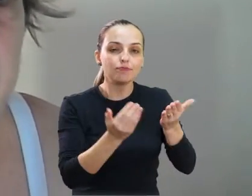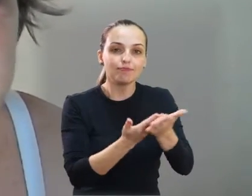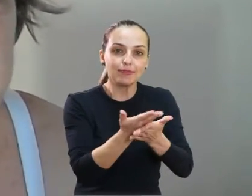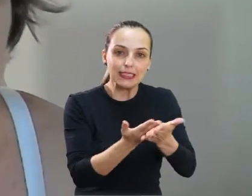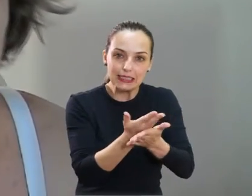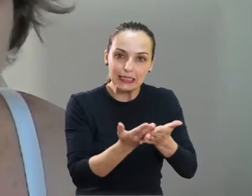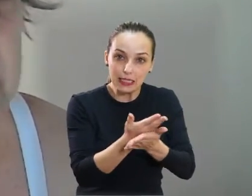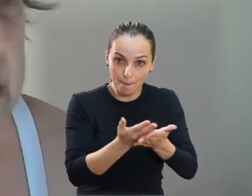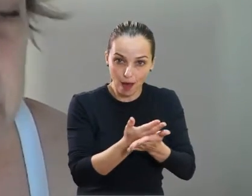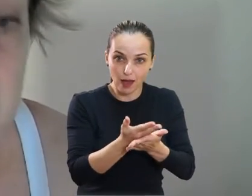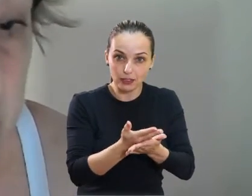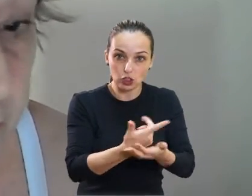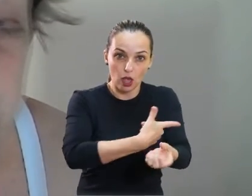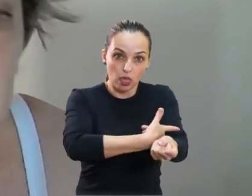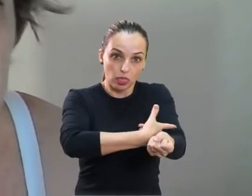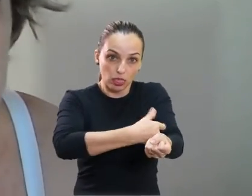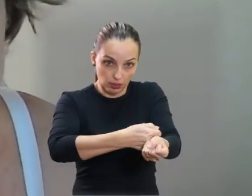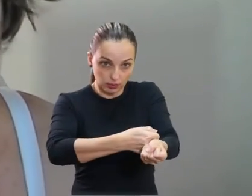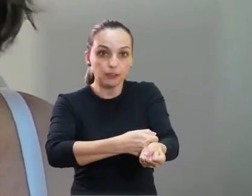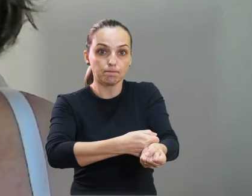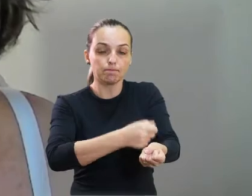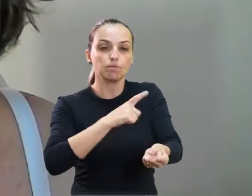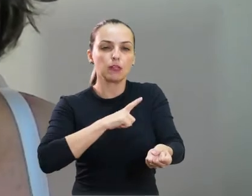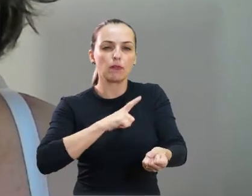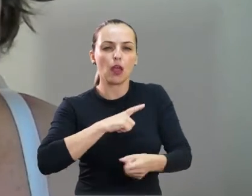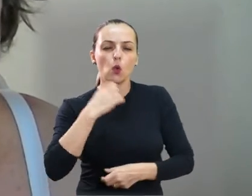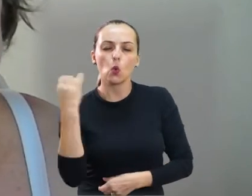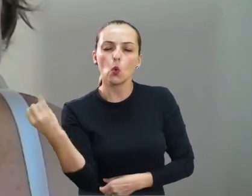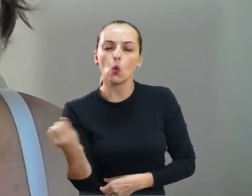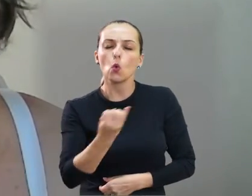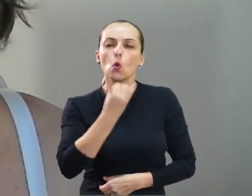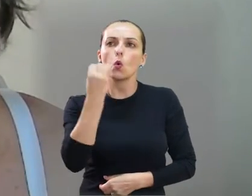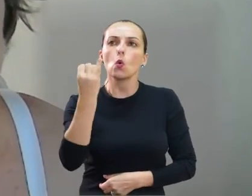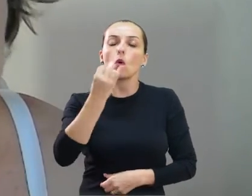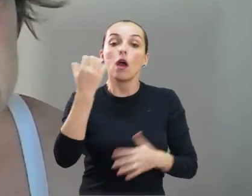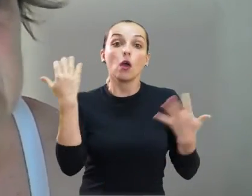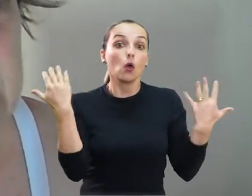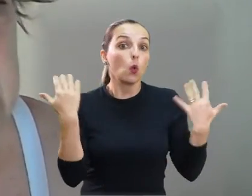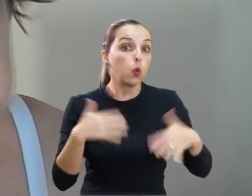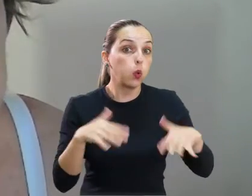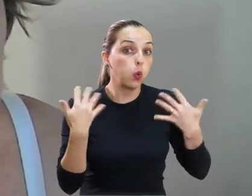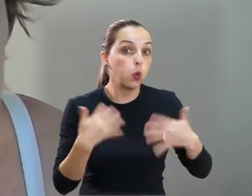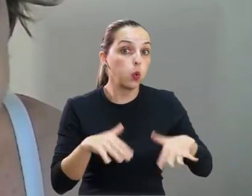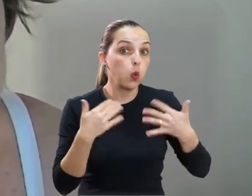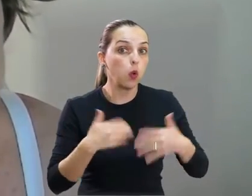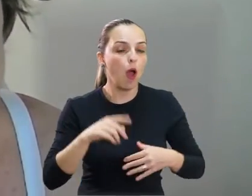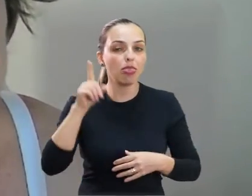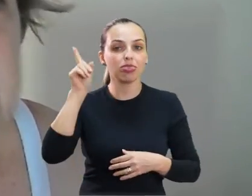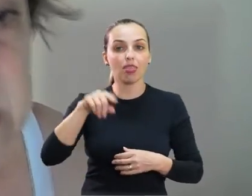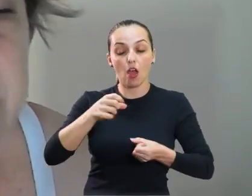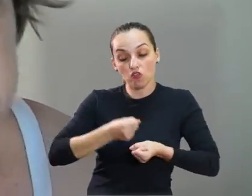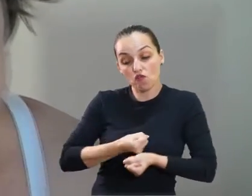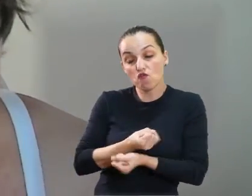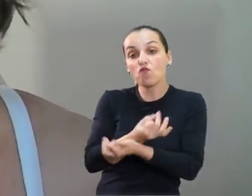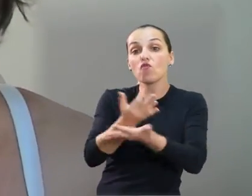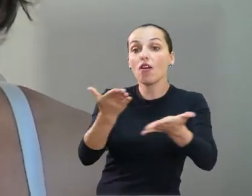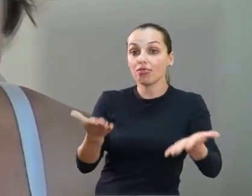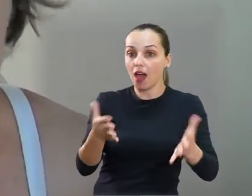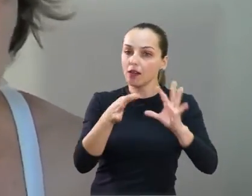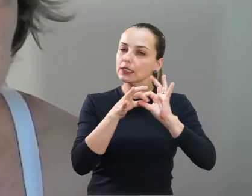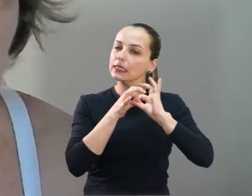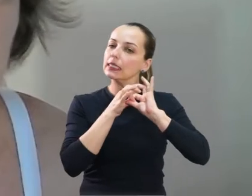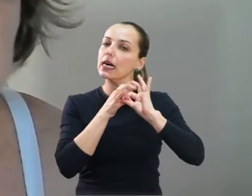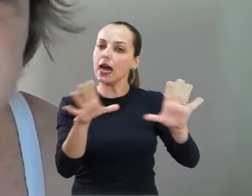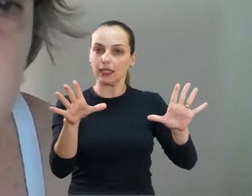23 drogas antirretrovirais, com o intuito de cobrir todas as necessidades, especificidades